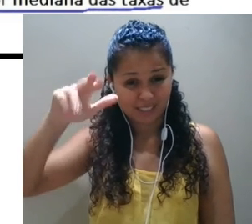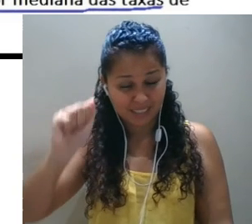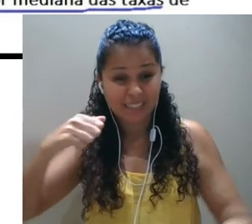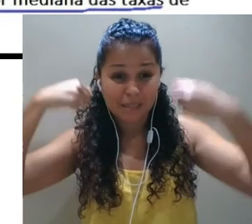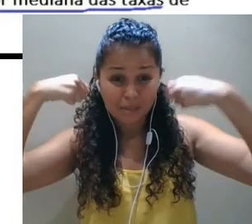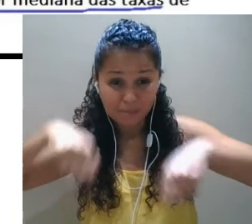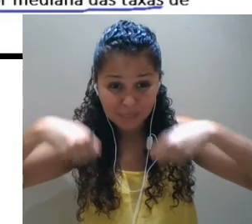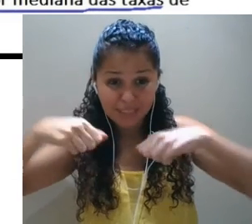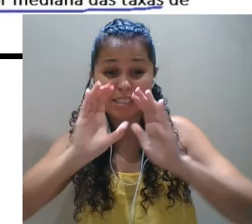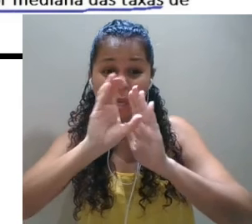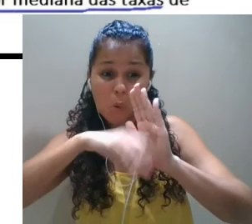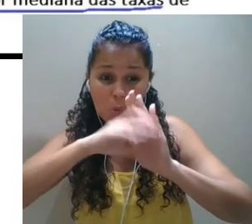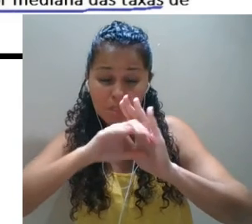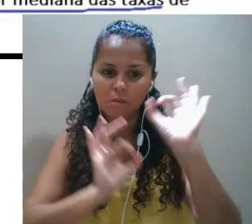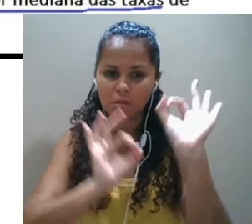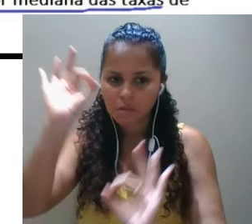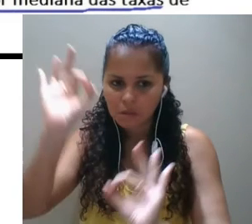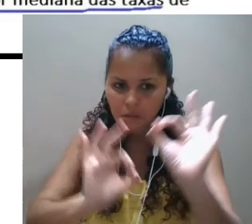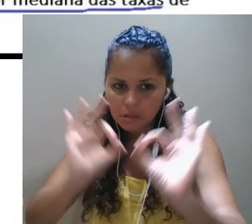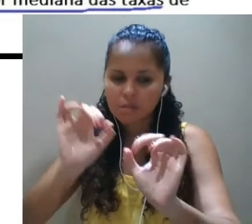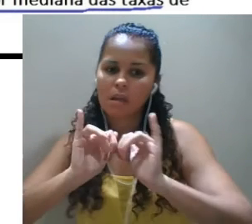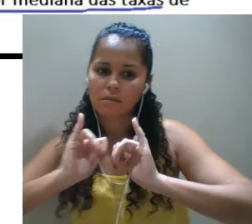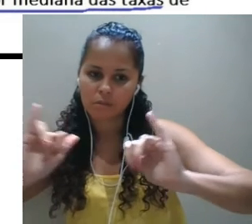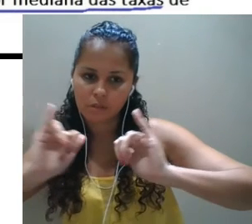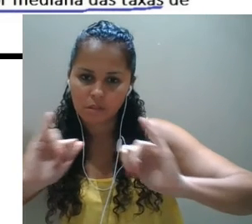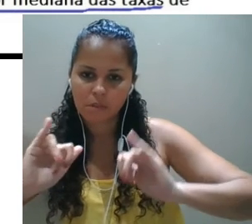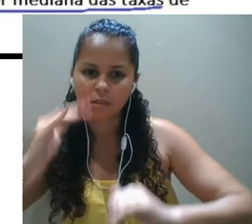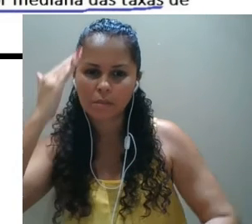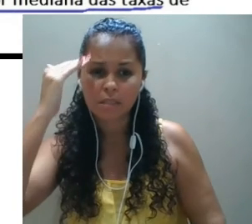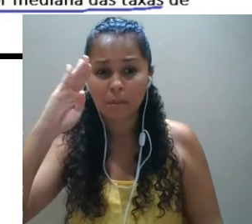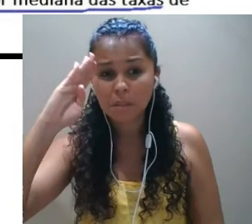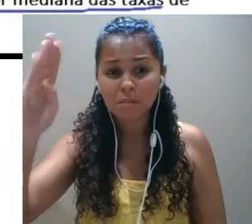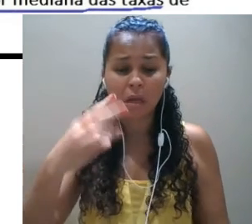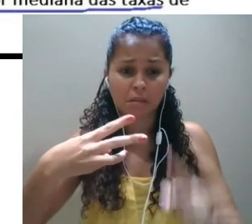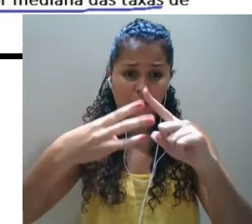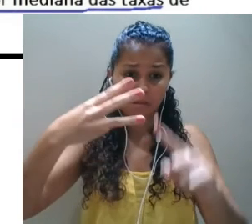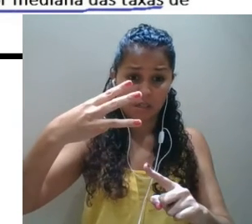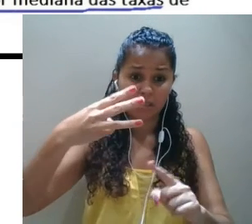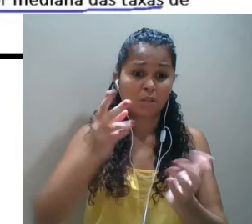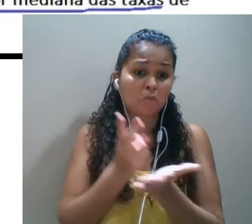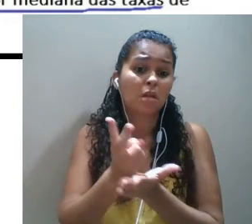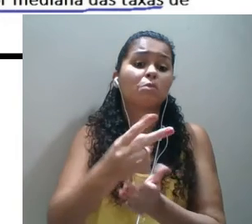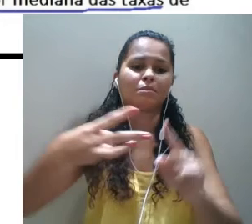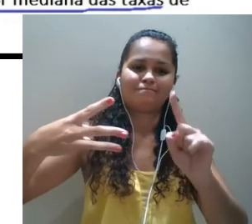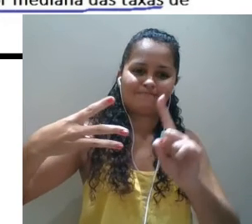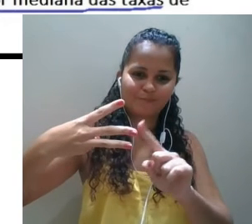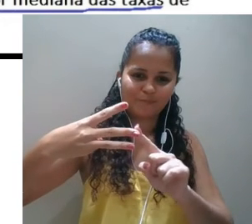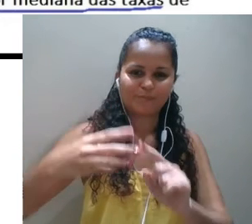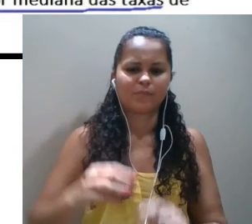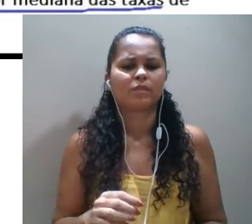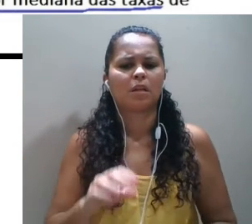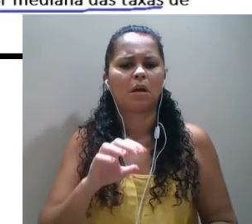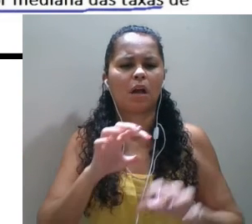organizar os dados para dizer quem é o termo central. E como nós temos apenas 3 elementos, é o segundo, né? Então, por exemplo, a região A,